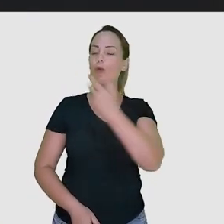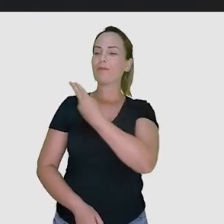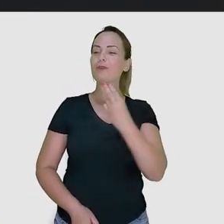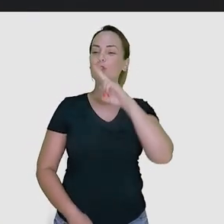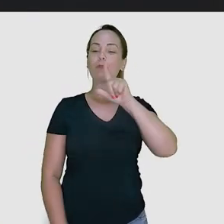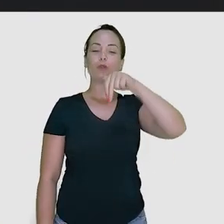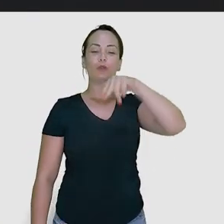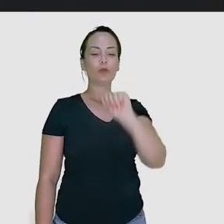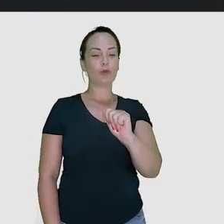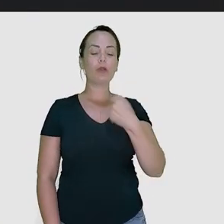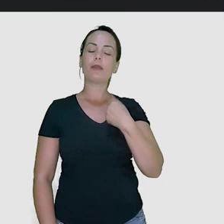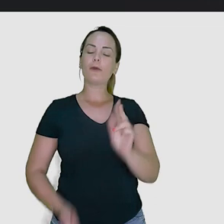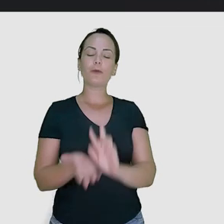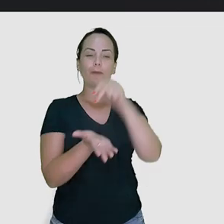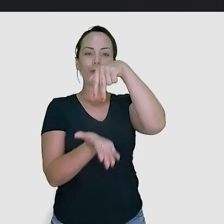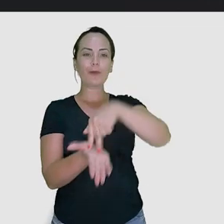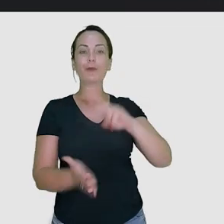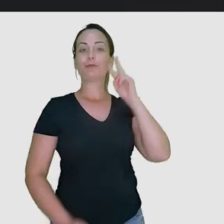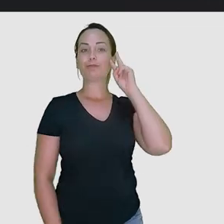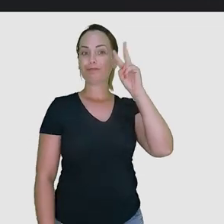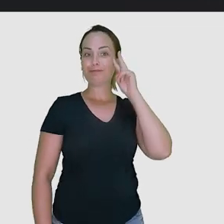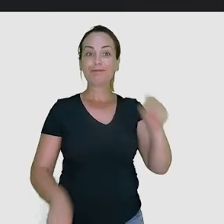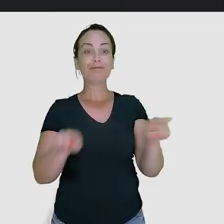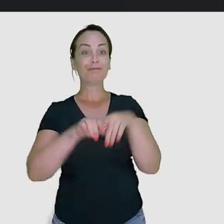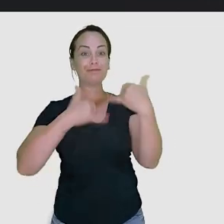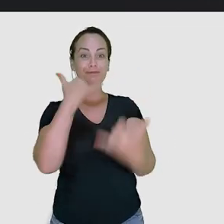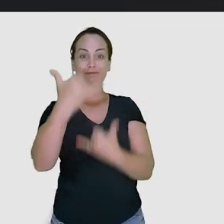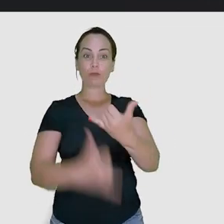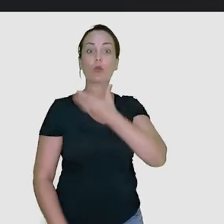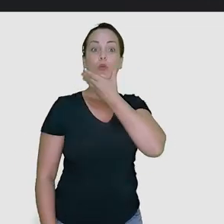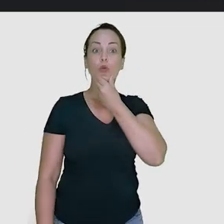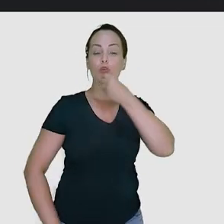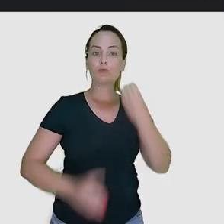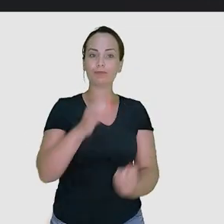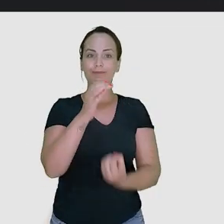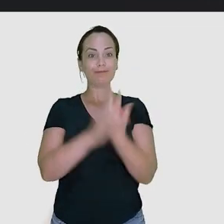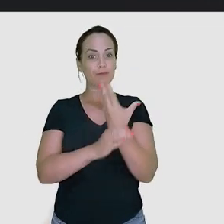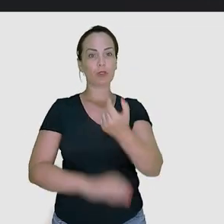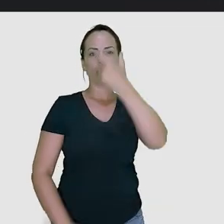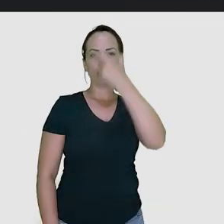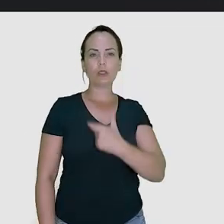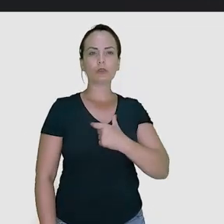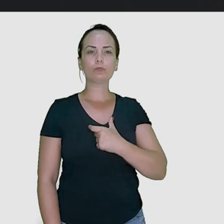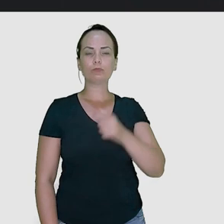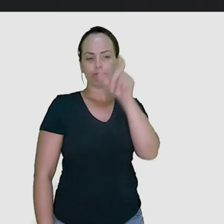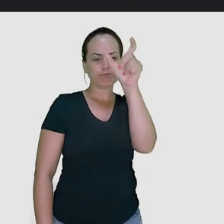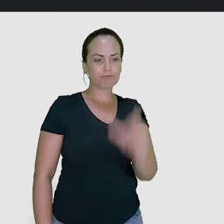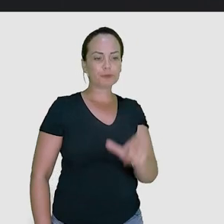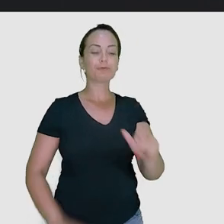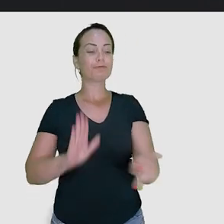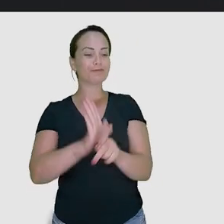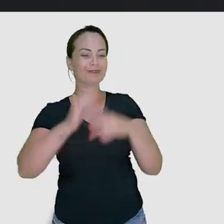Ei, olha a Luana! Oi, Luana! Oi, meu nome é Luana. Eu participo da história e dos jogos